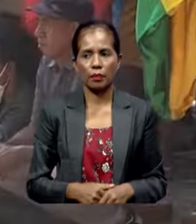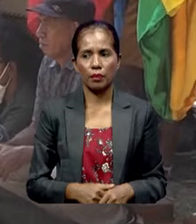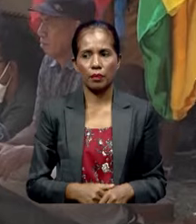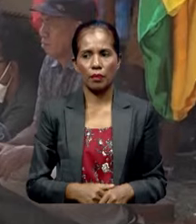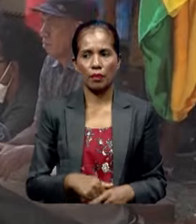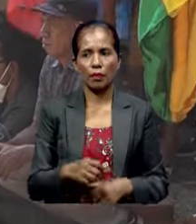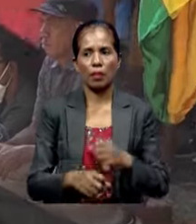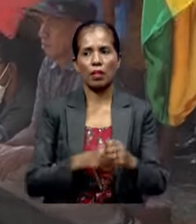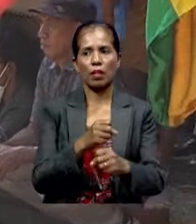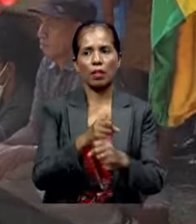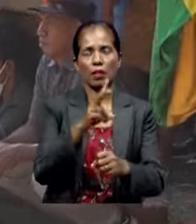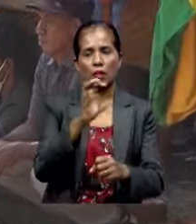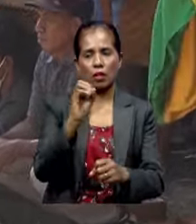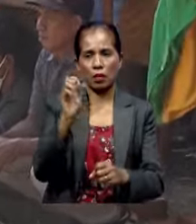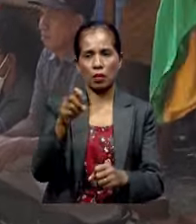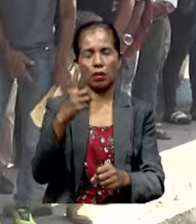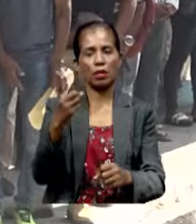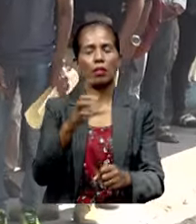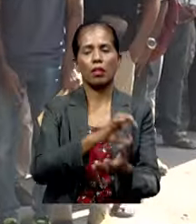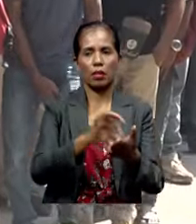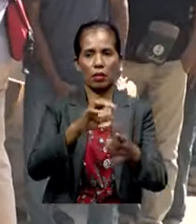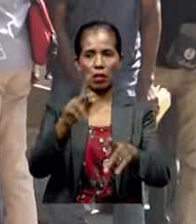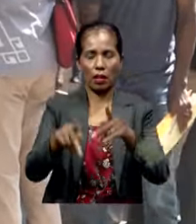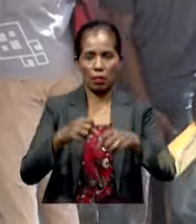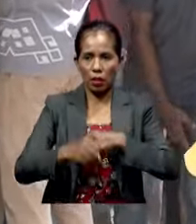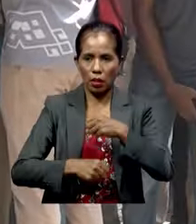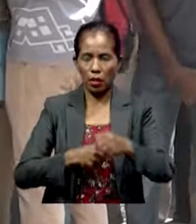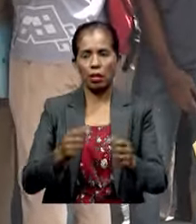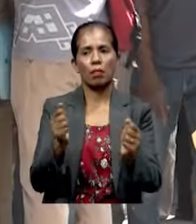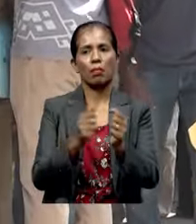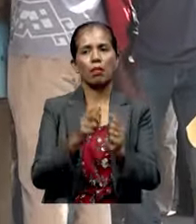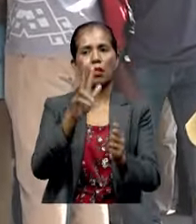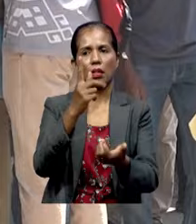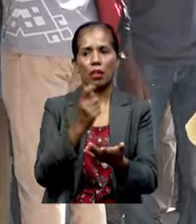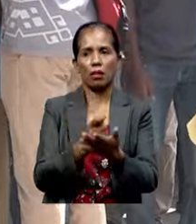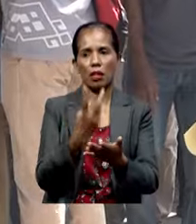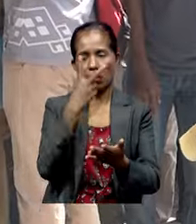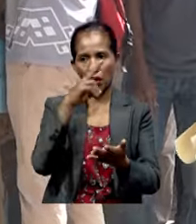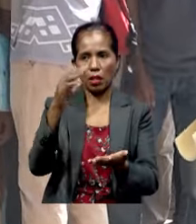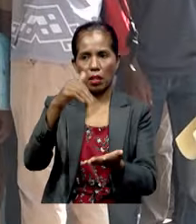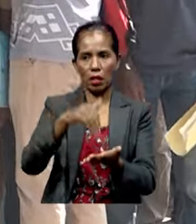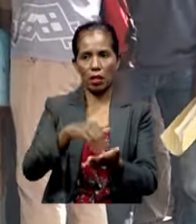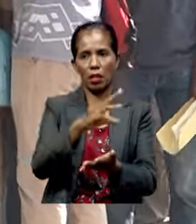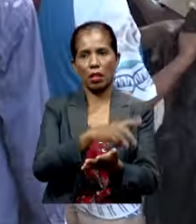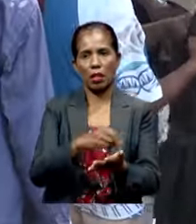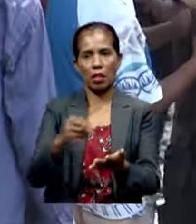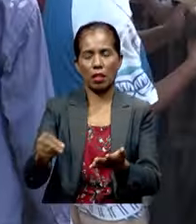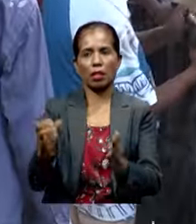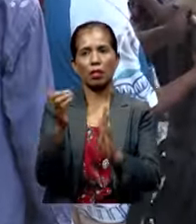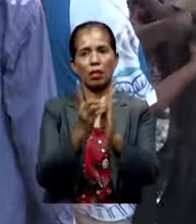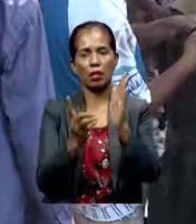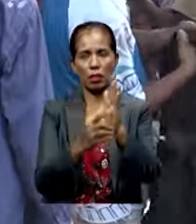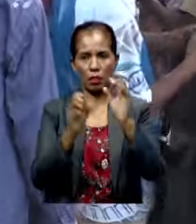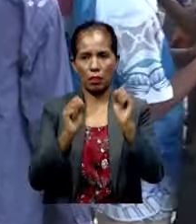E a Tina Rihun Ruacia, comitê resiste na sobrevivente a Moto Rihun Tolo, no agora ralo verificação na validação de dados sobre